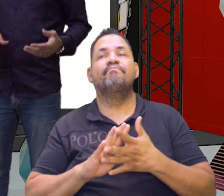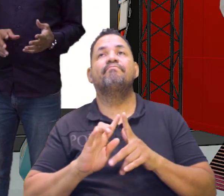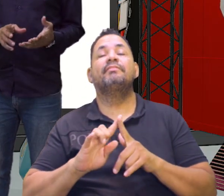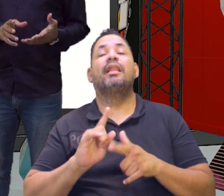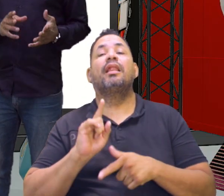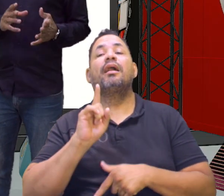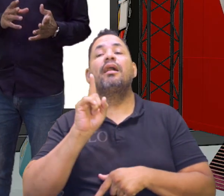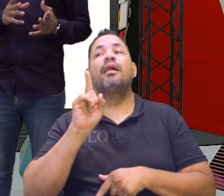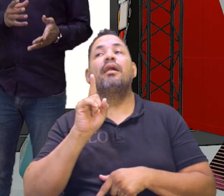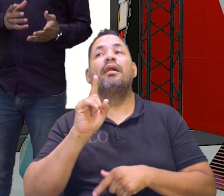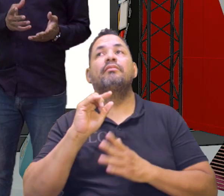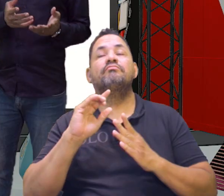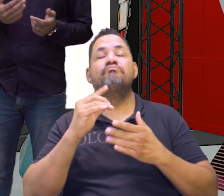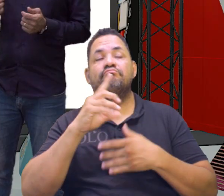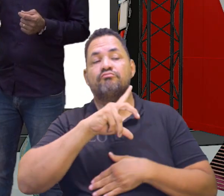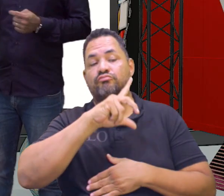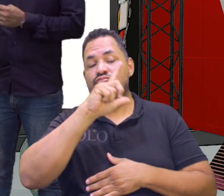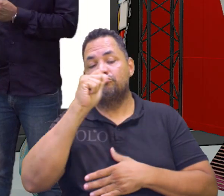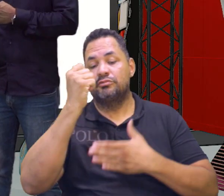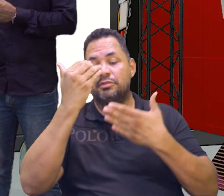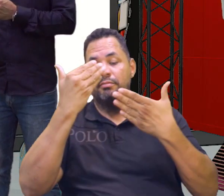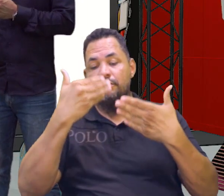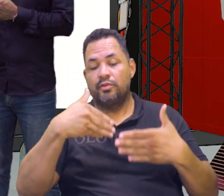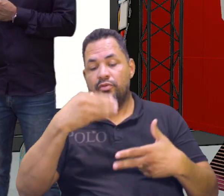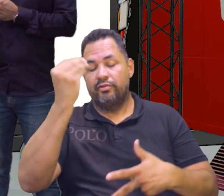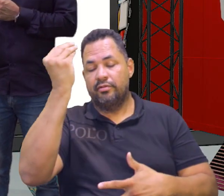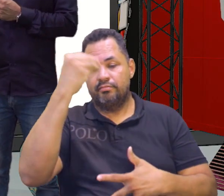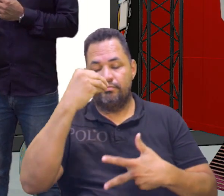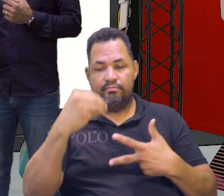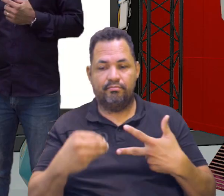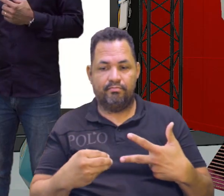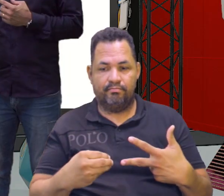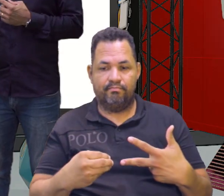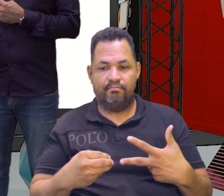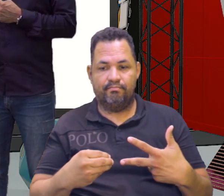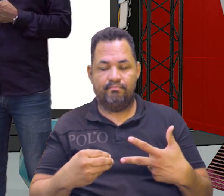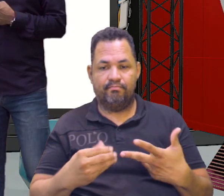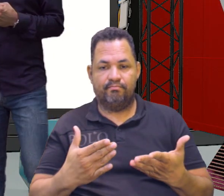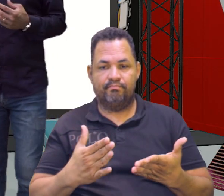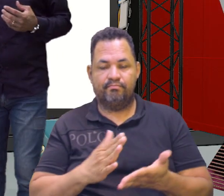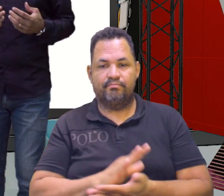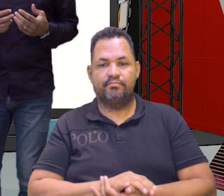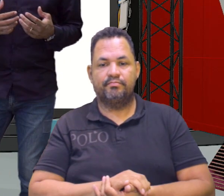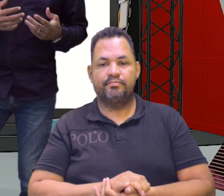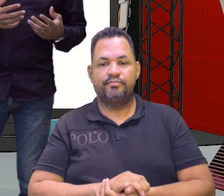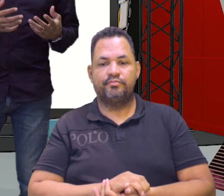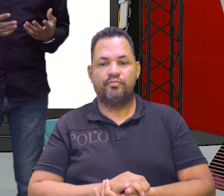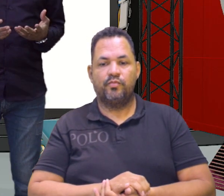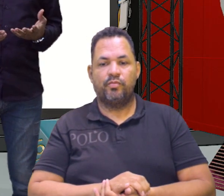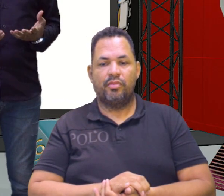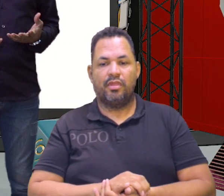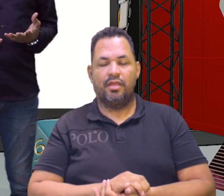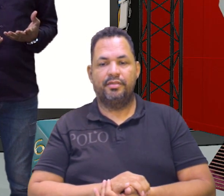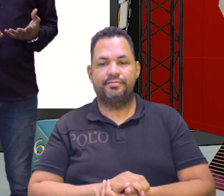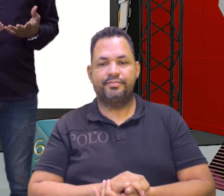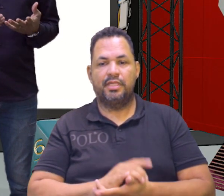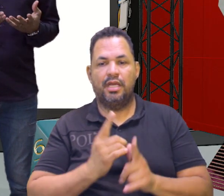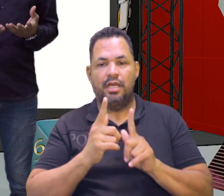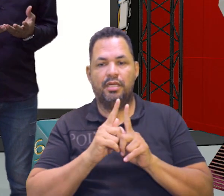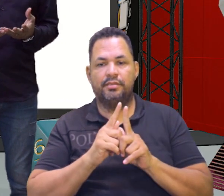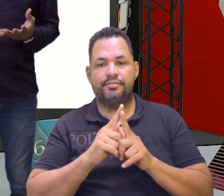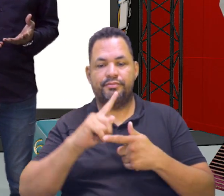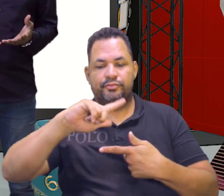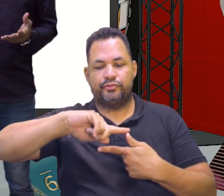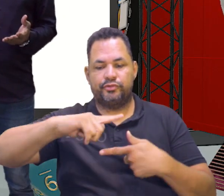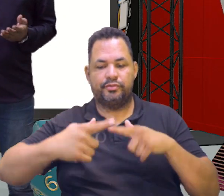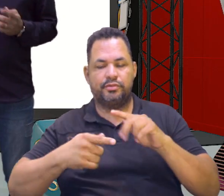Enem? Vocês podem ter percebido que essa parte da geometria analítica,